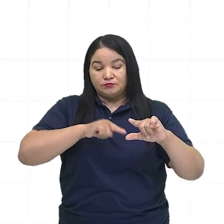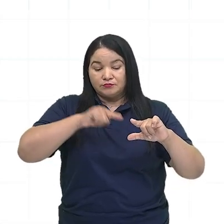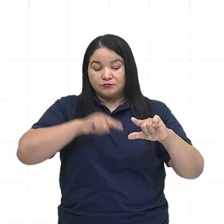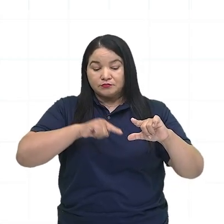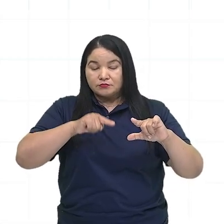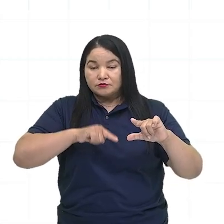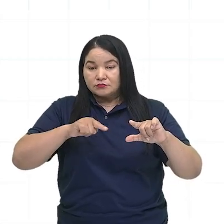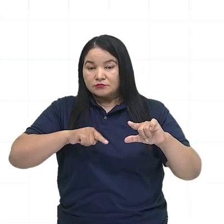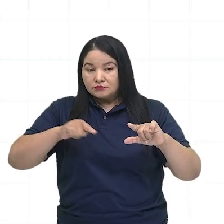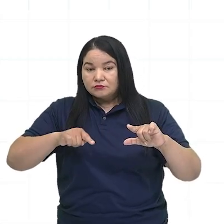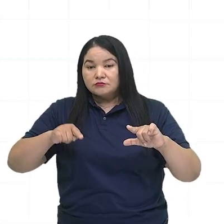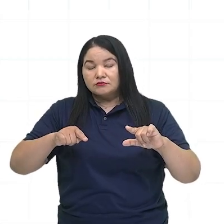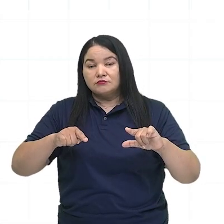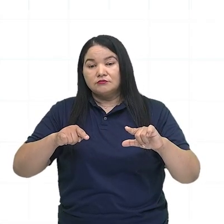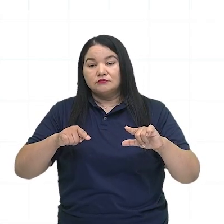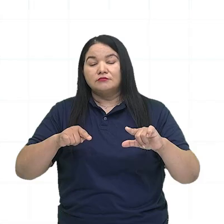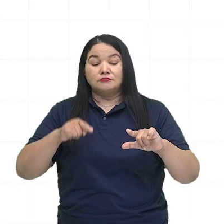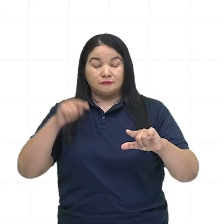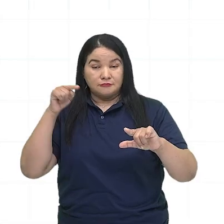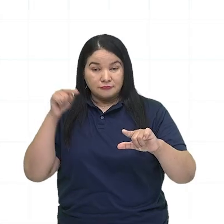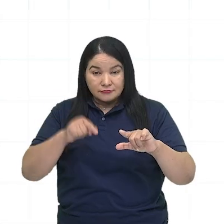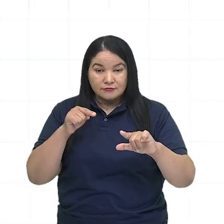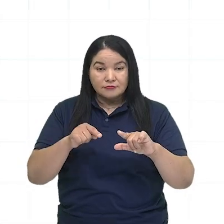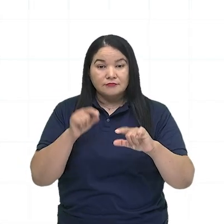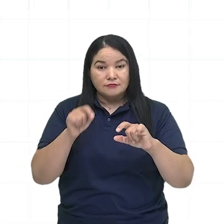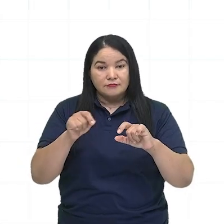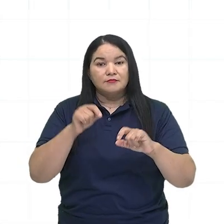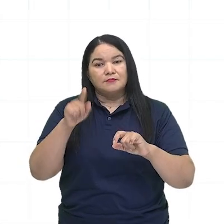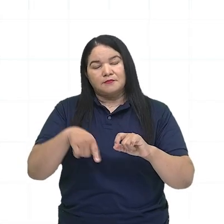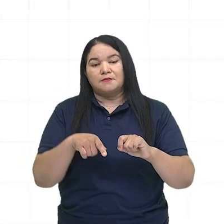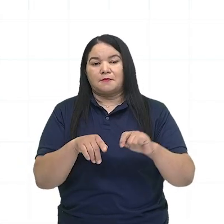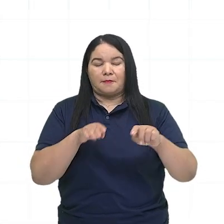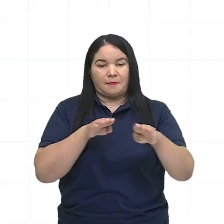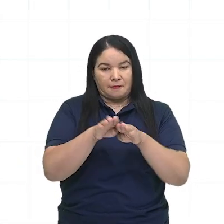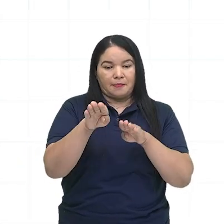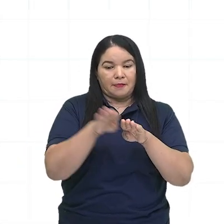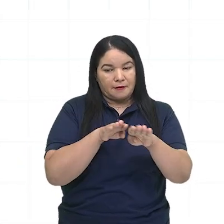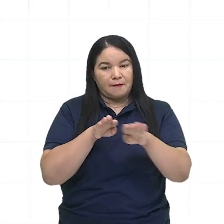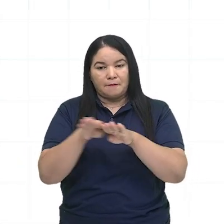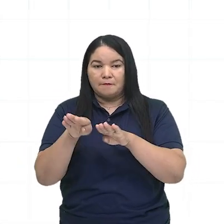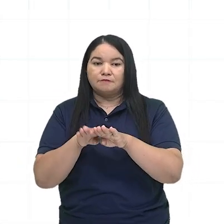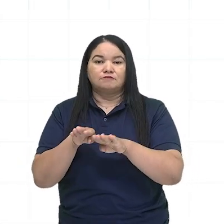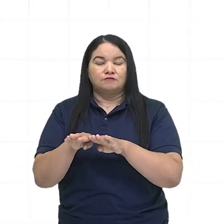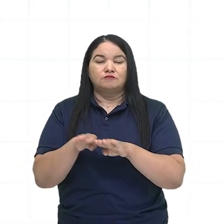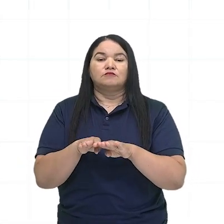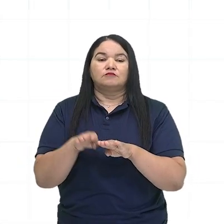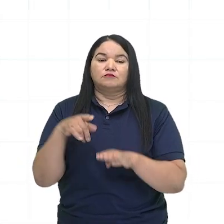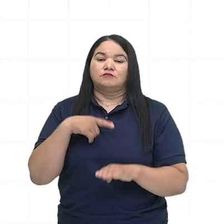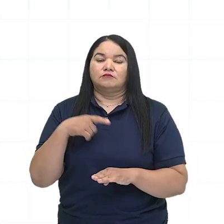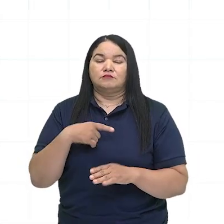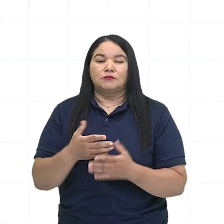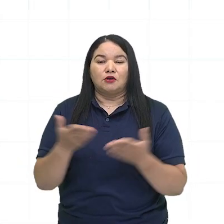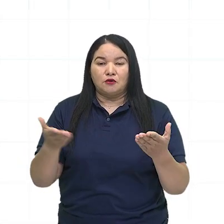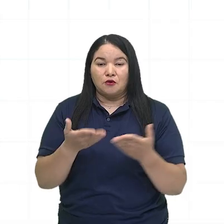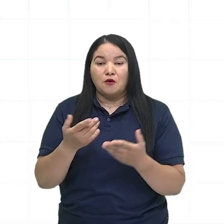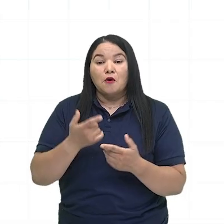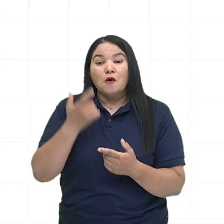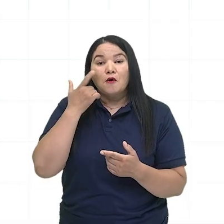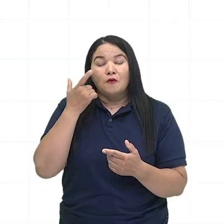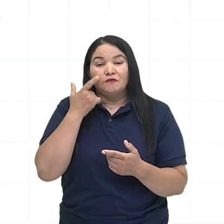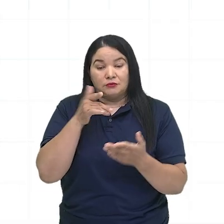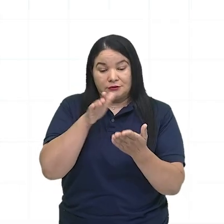sísmicas é o resultado dessa movimentação. Então, nós vamos ver lá uma